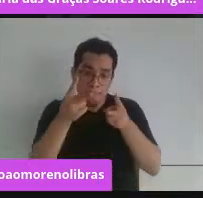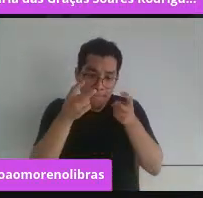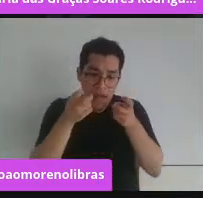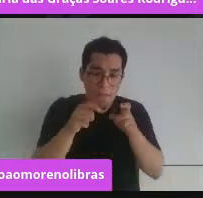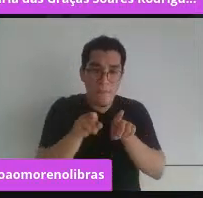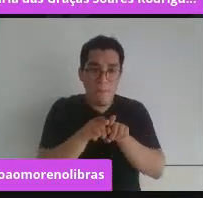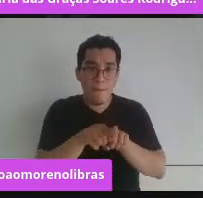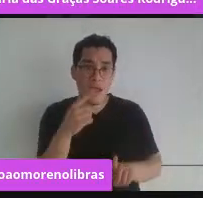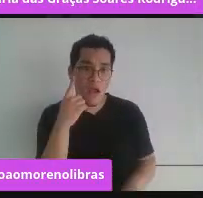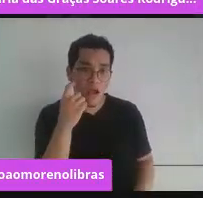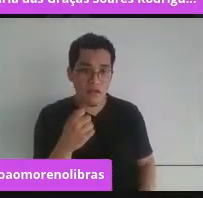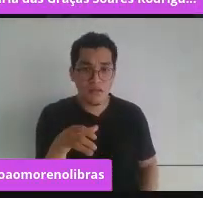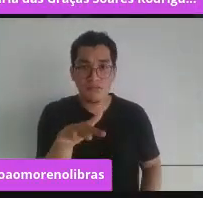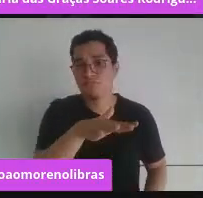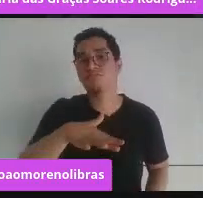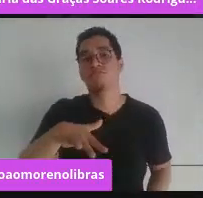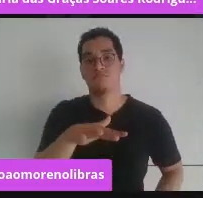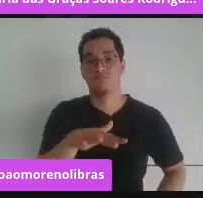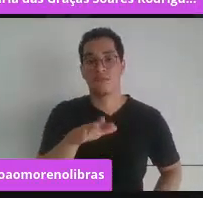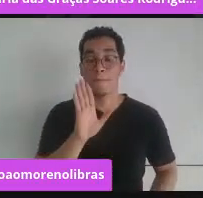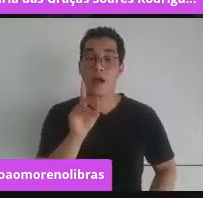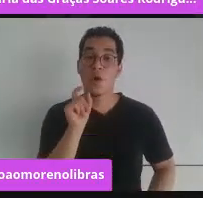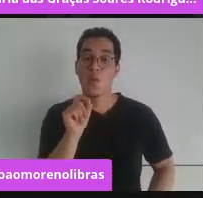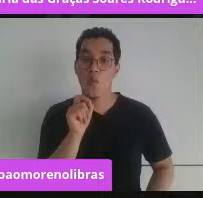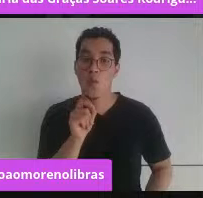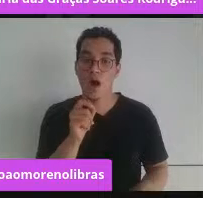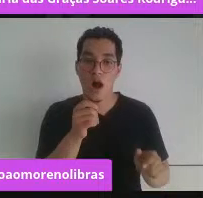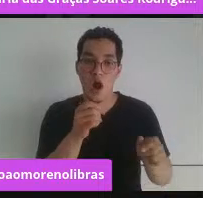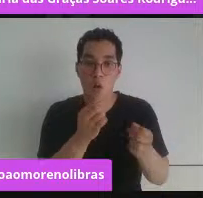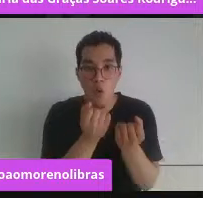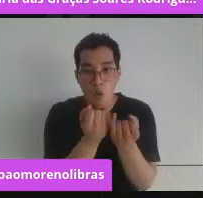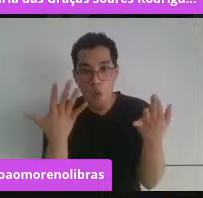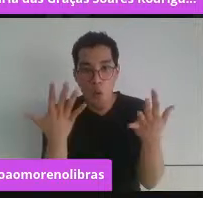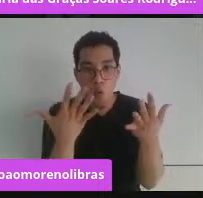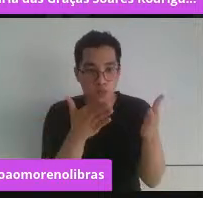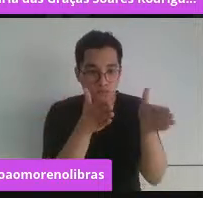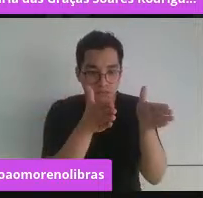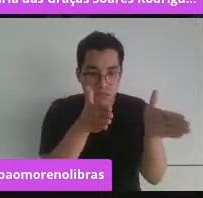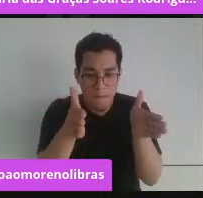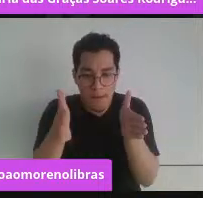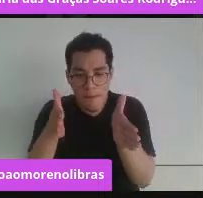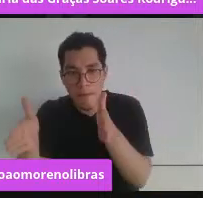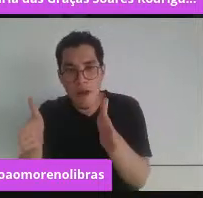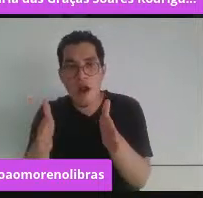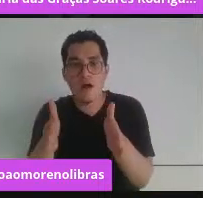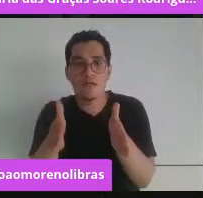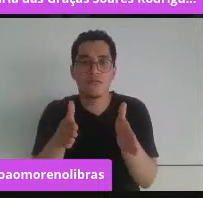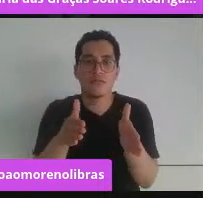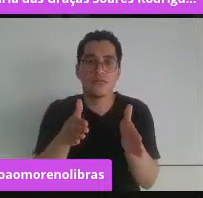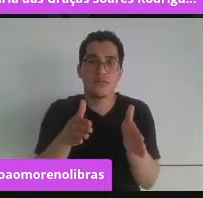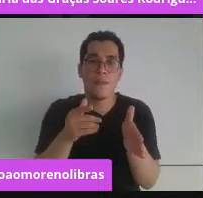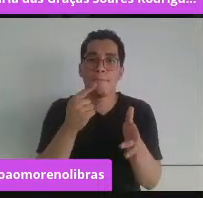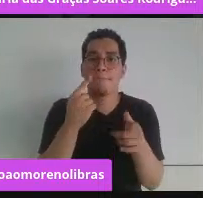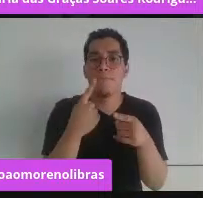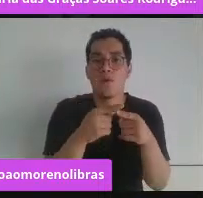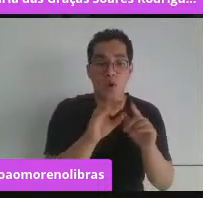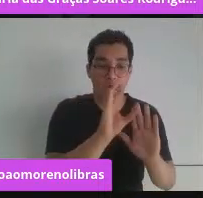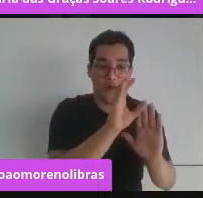texto dos capítulos desse e-book é ocasional, ele variou, porque há capítulos divididos em seções e outros